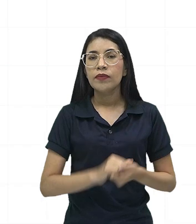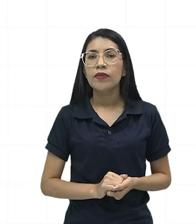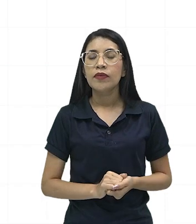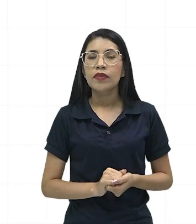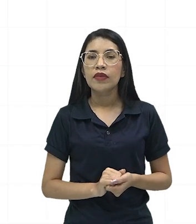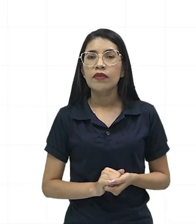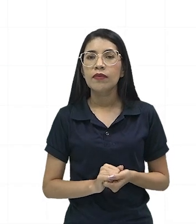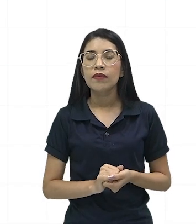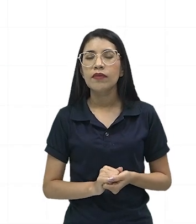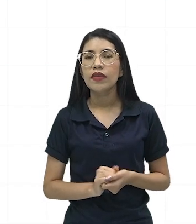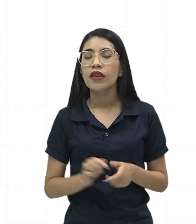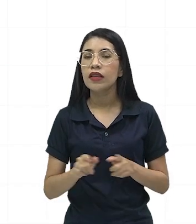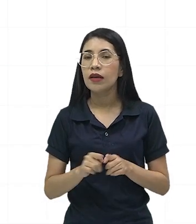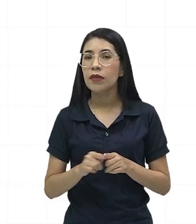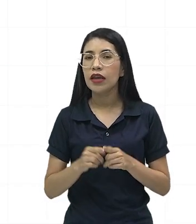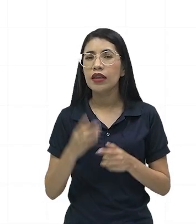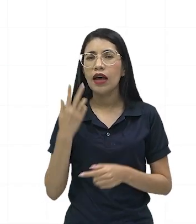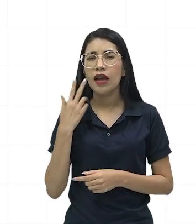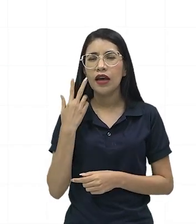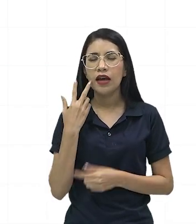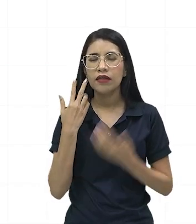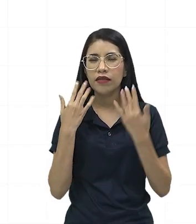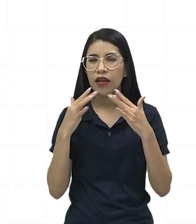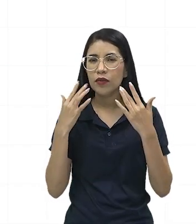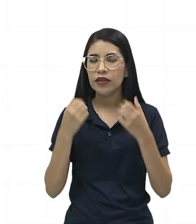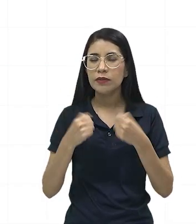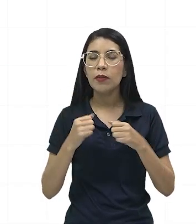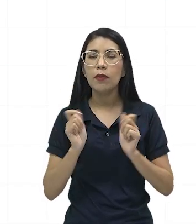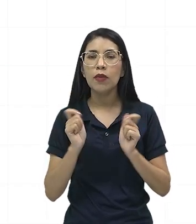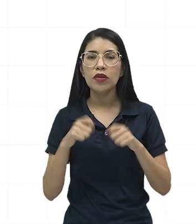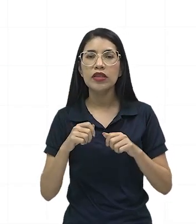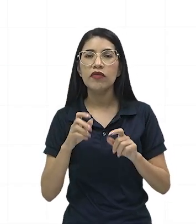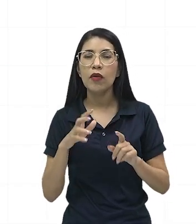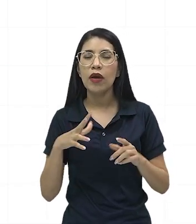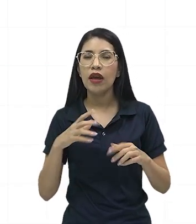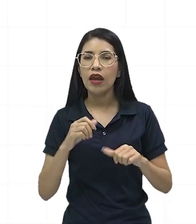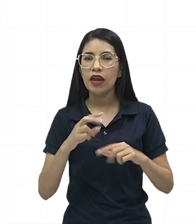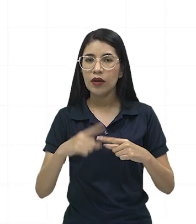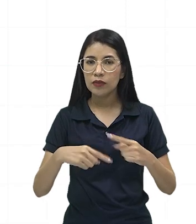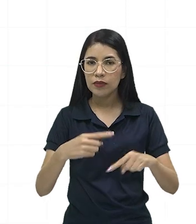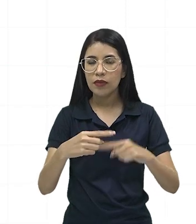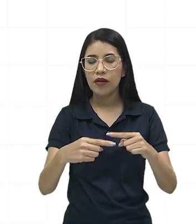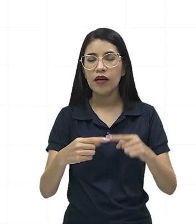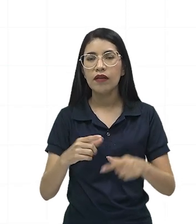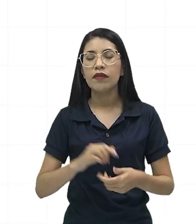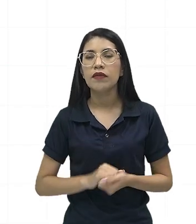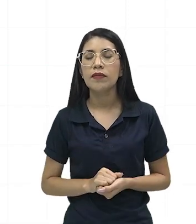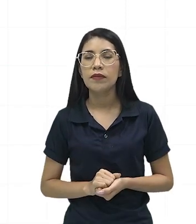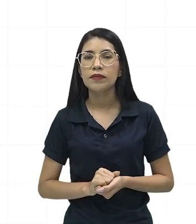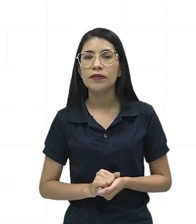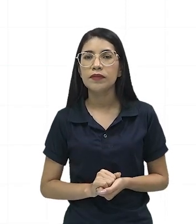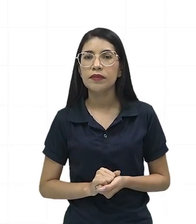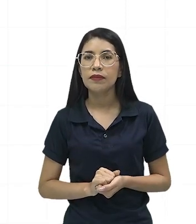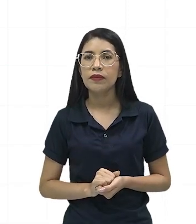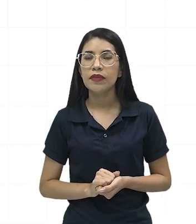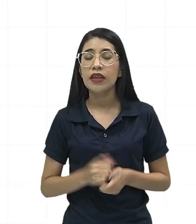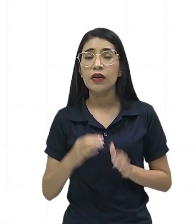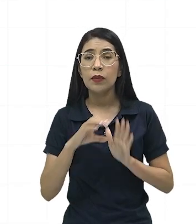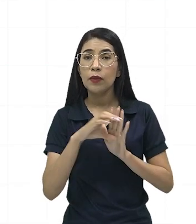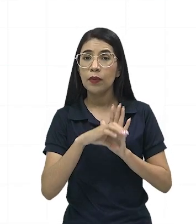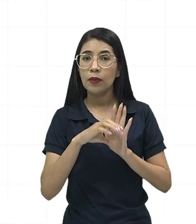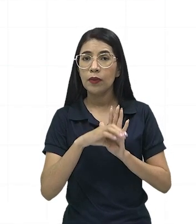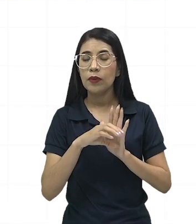condições naturais são capazes de cruzar entre si e gerar descendentes férteis. Bom, gente, esse conceito